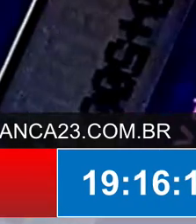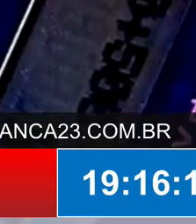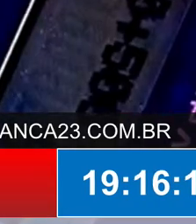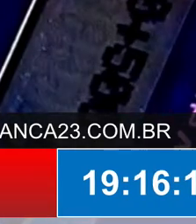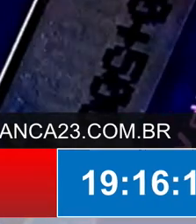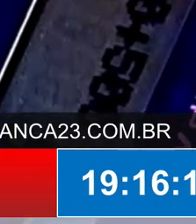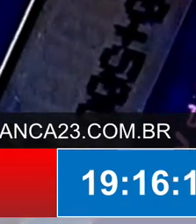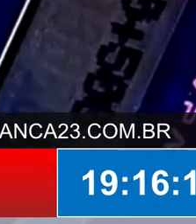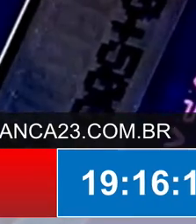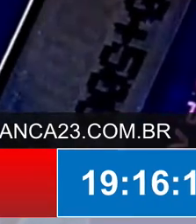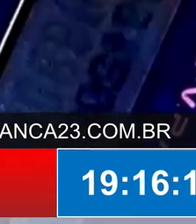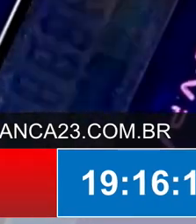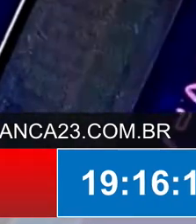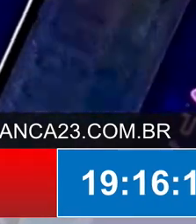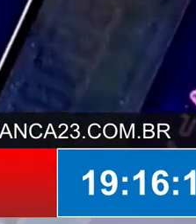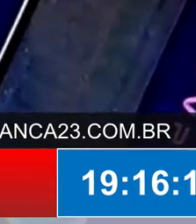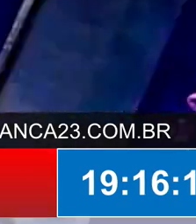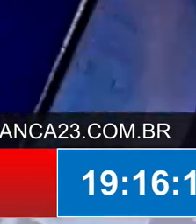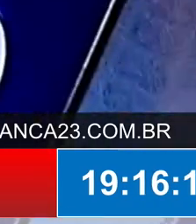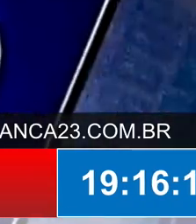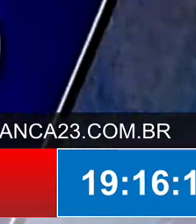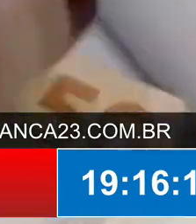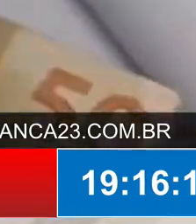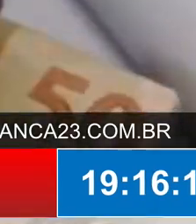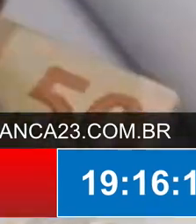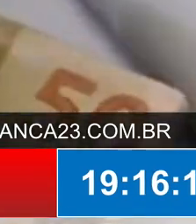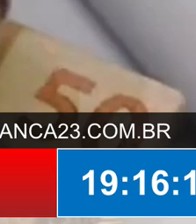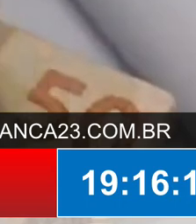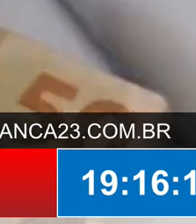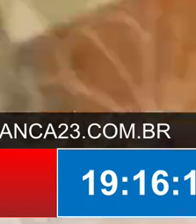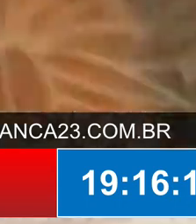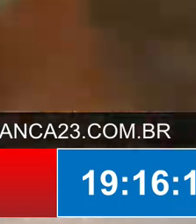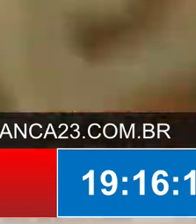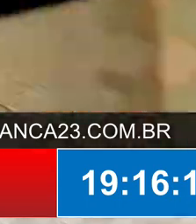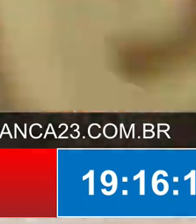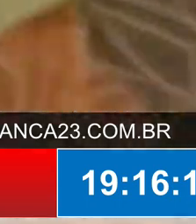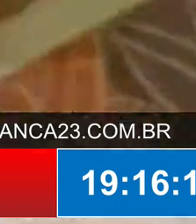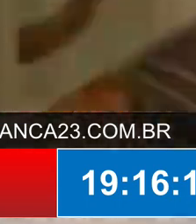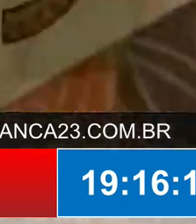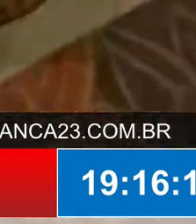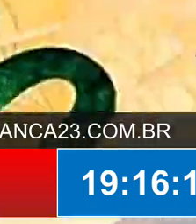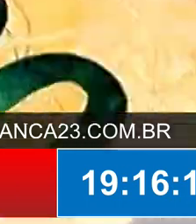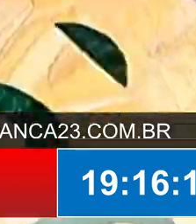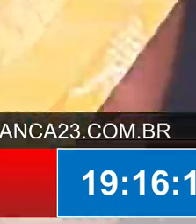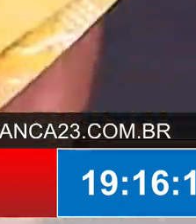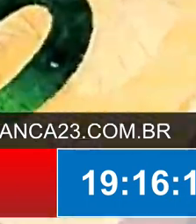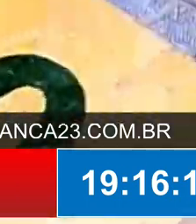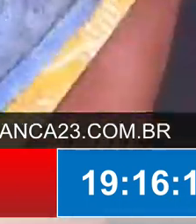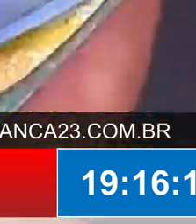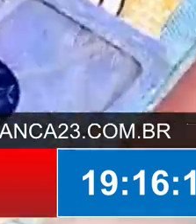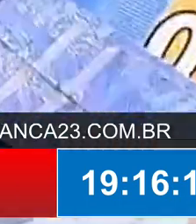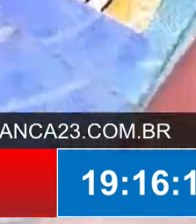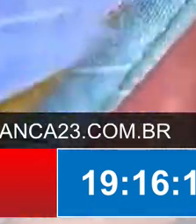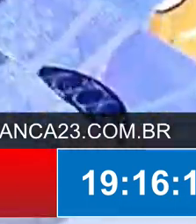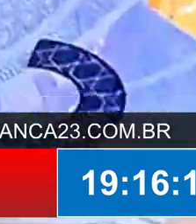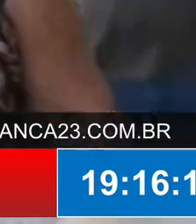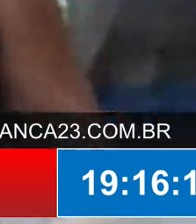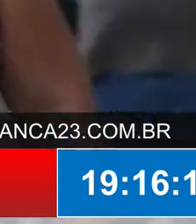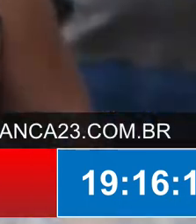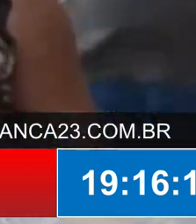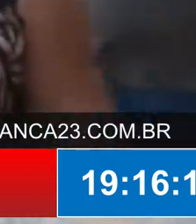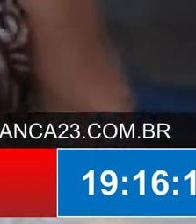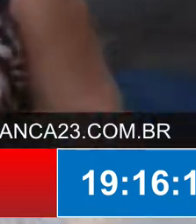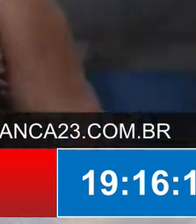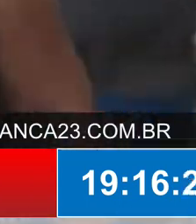também com relação à questão de saúde e E aí meu amigo é um retrato daquilo que acontece paraa